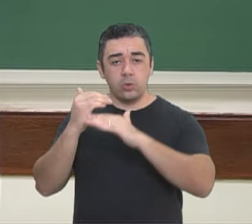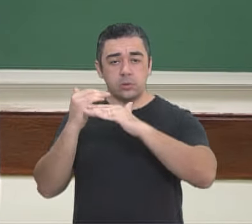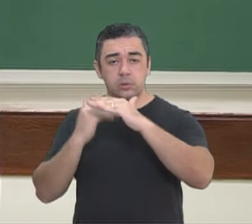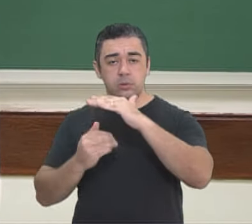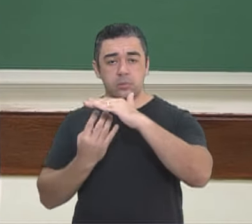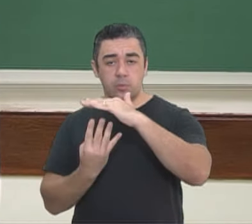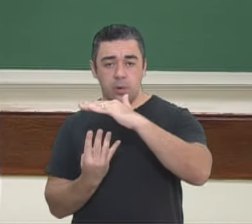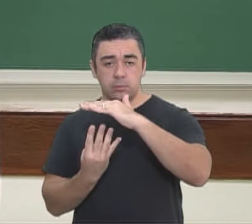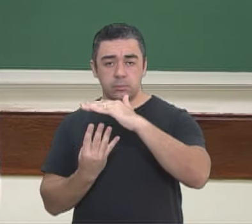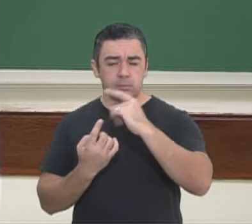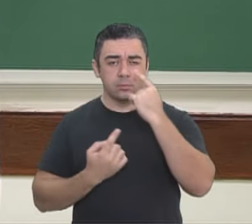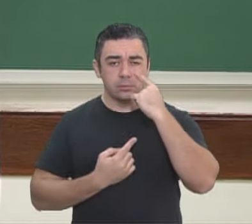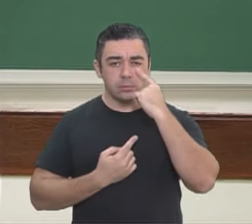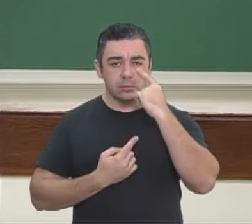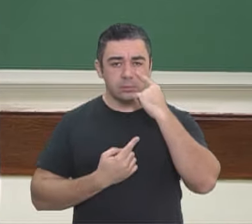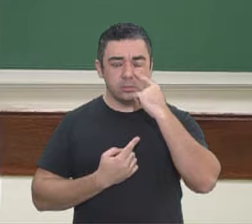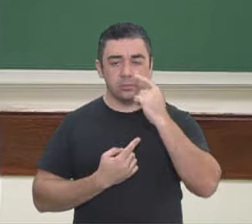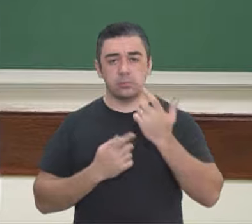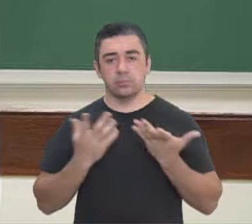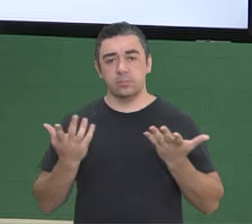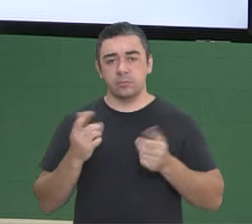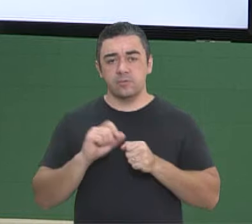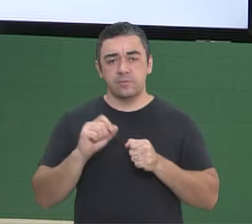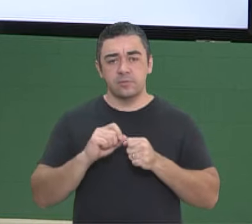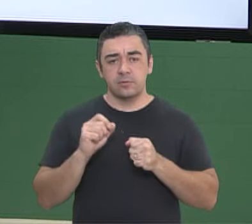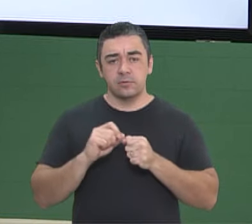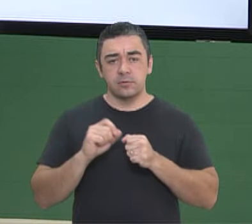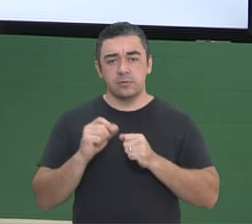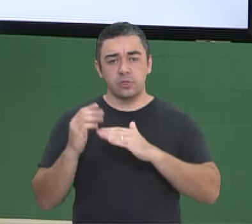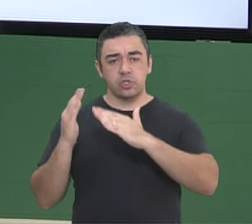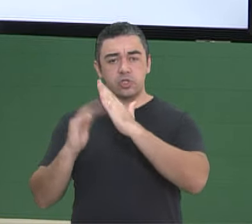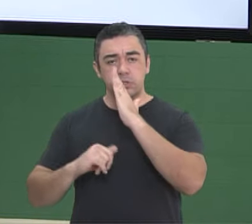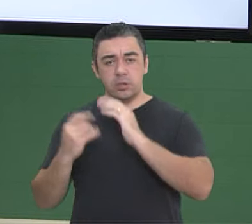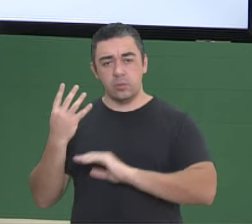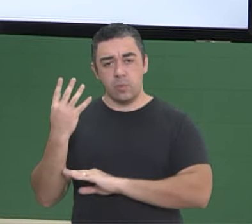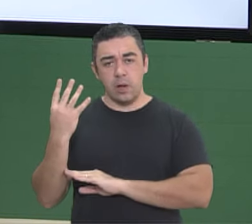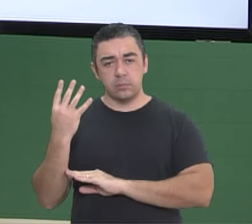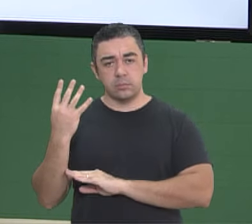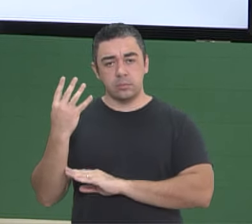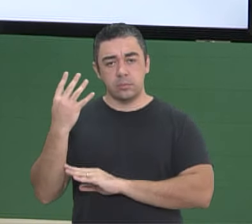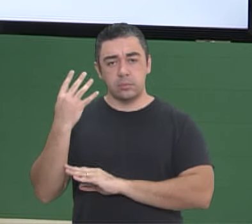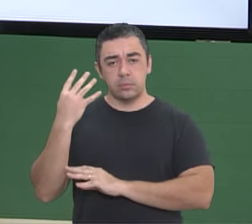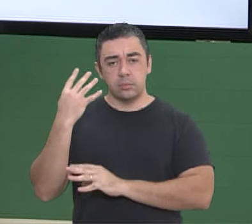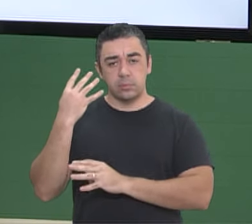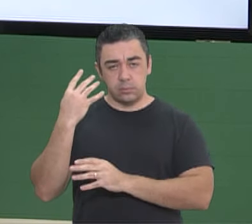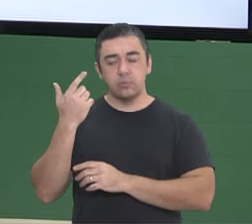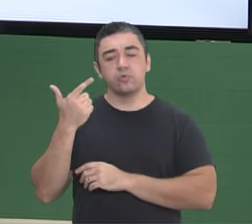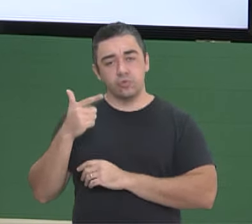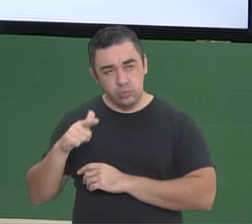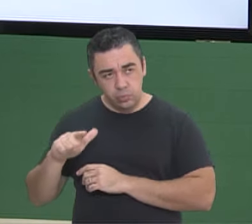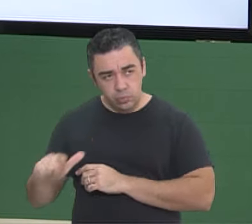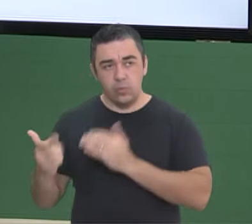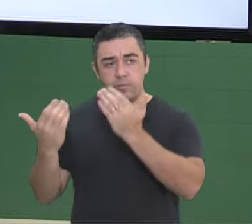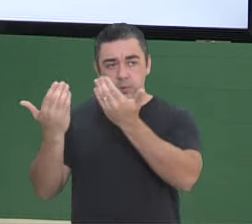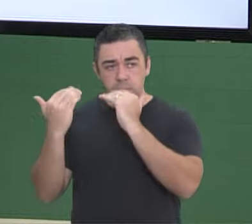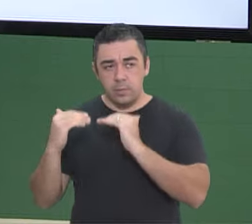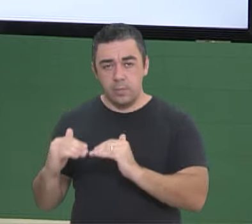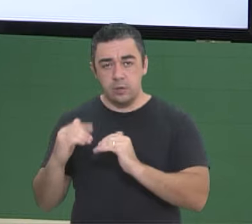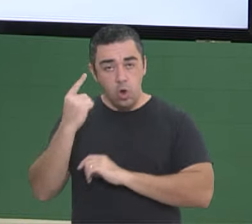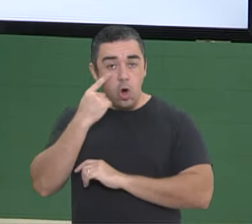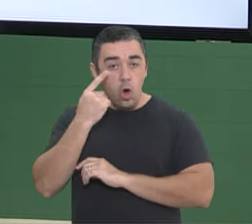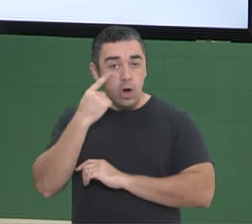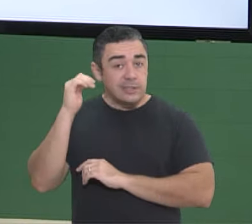certo? Agora, gente, eu vou pegar o 11 sobre 4, eu vou tirar 4 dali. 4 sobre 4, repete a parte de baixo, estou tirando aqui em